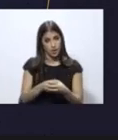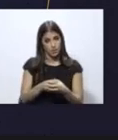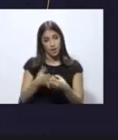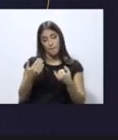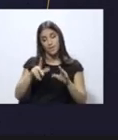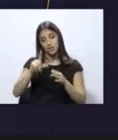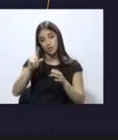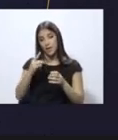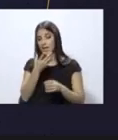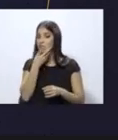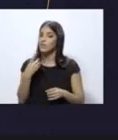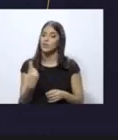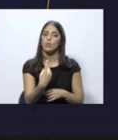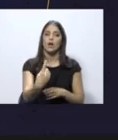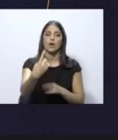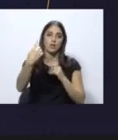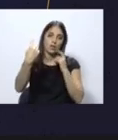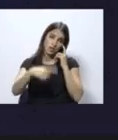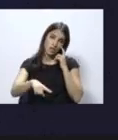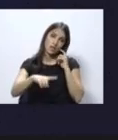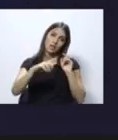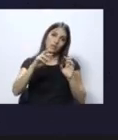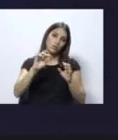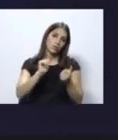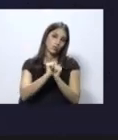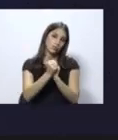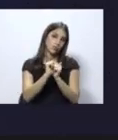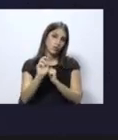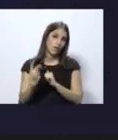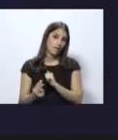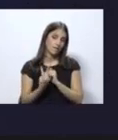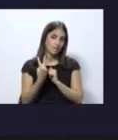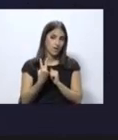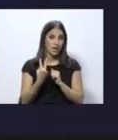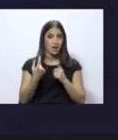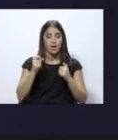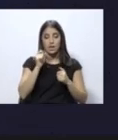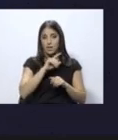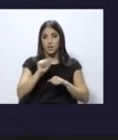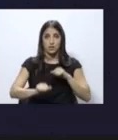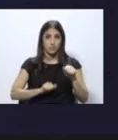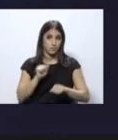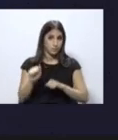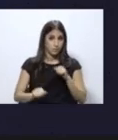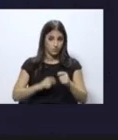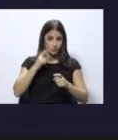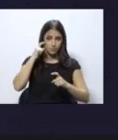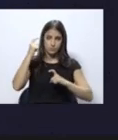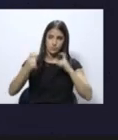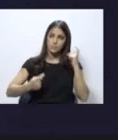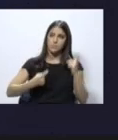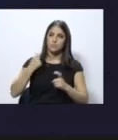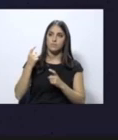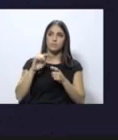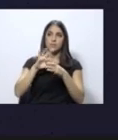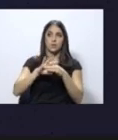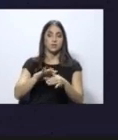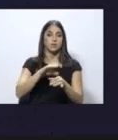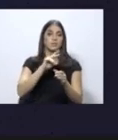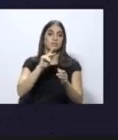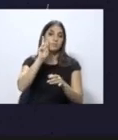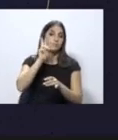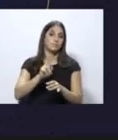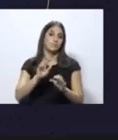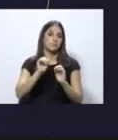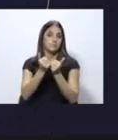mas onde também há lugar para a geral individual. E pôr os ciclistas a pensar, de acordo com o diretor desportivo,